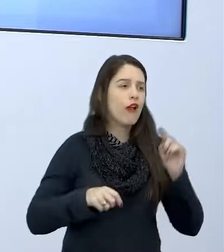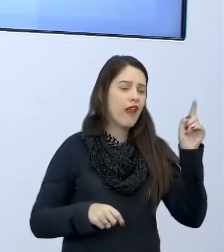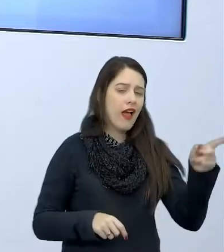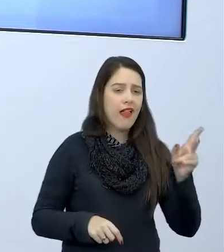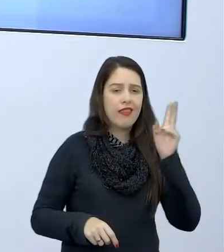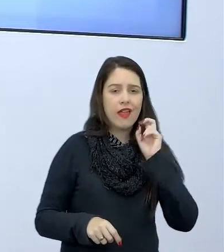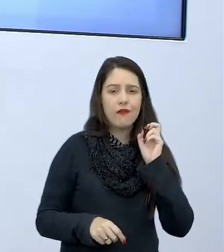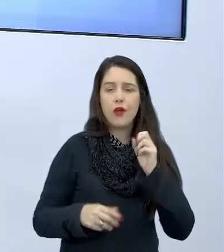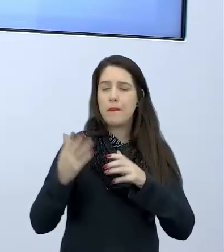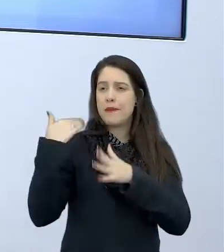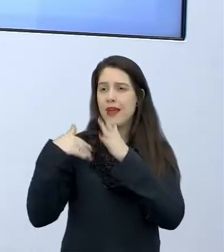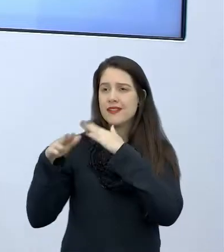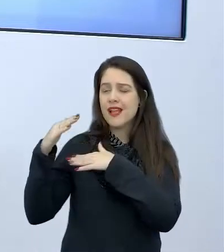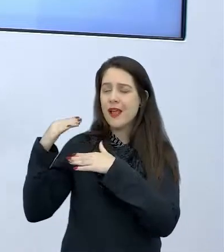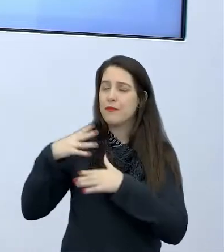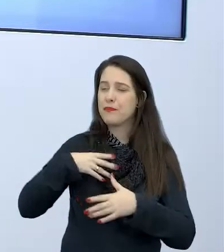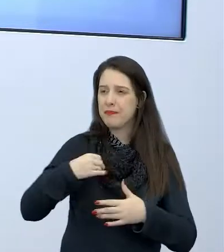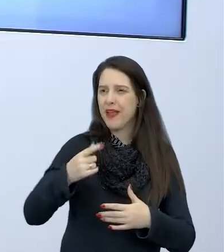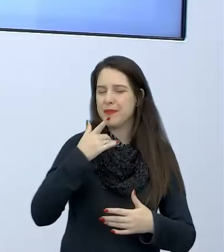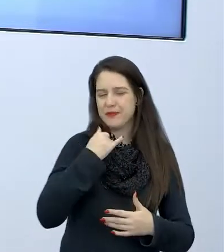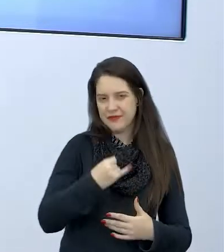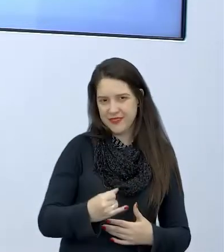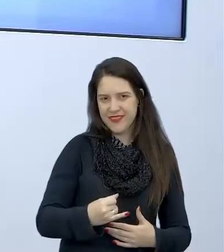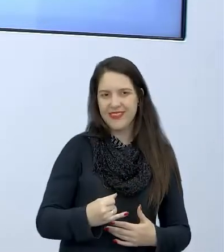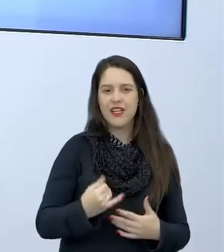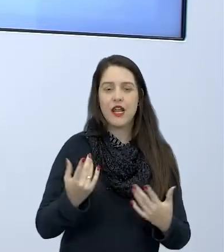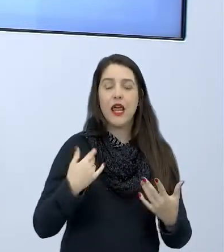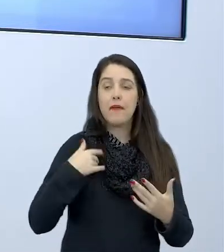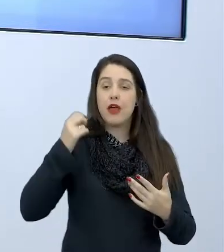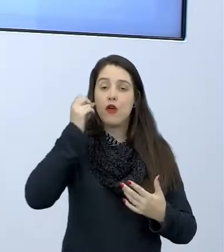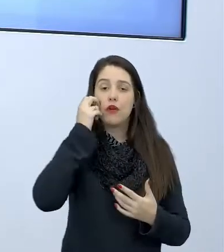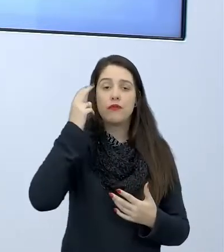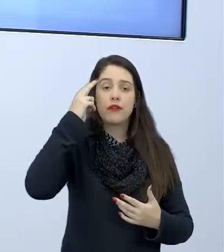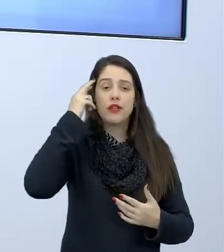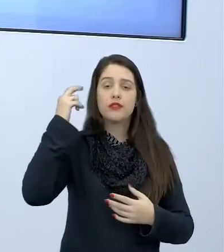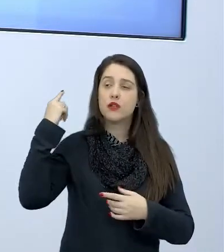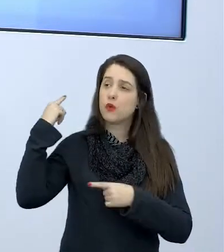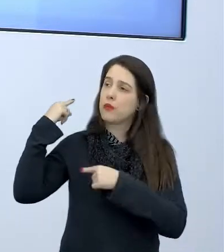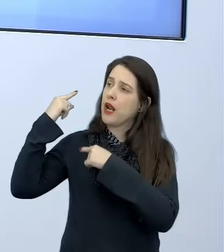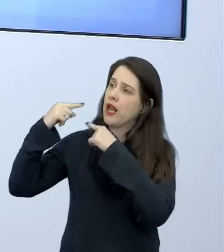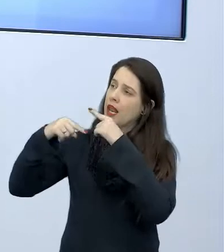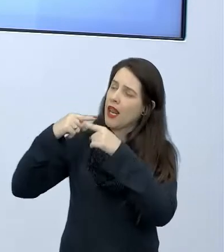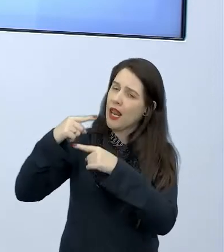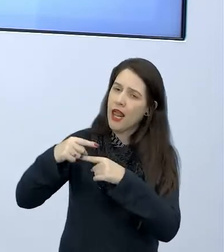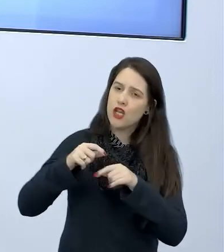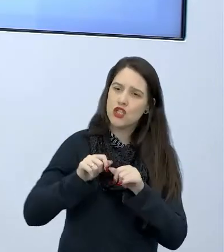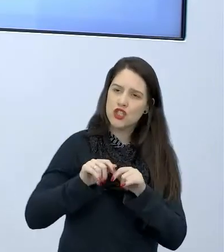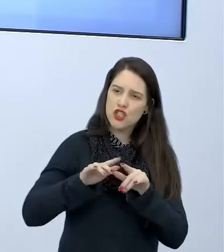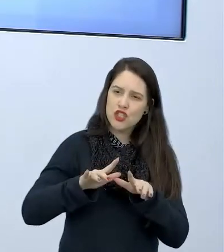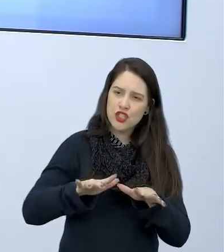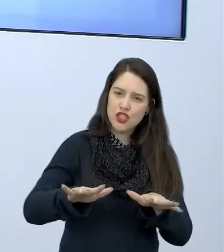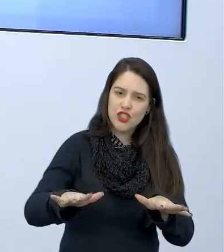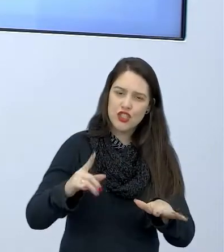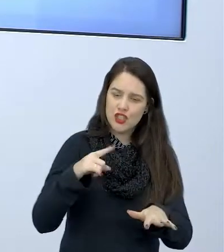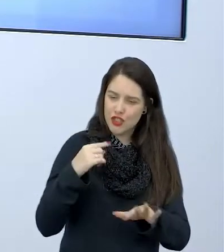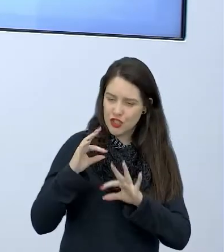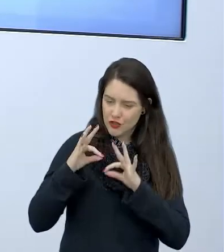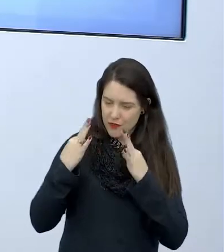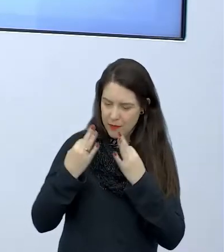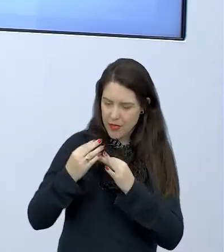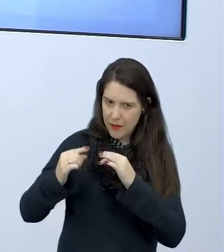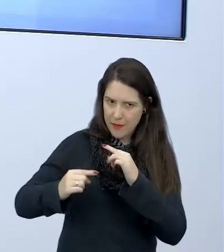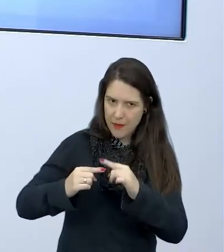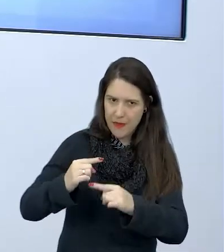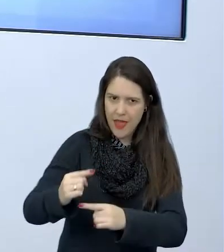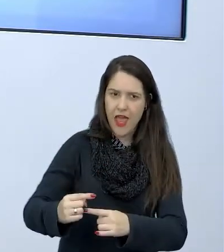isso é passado de pai para filho. E quando a gente fala que a cultura ela é algo que é passado de geração para geração, né, que ela é passada